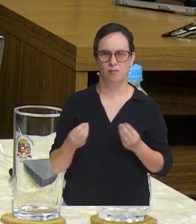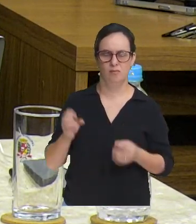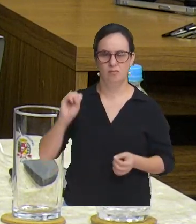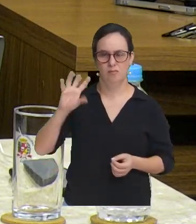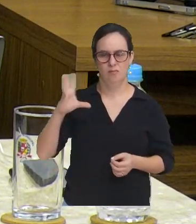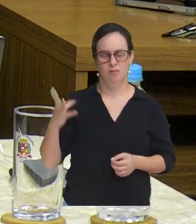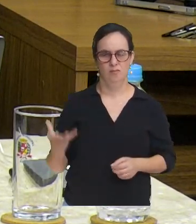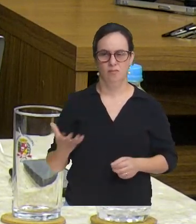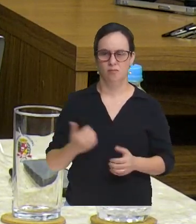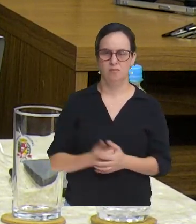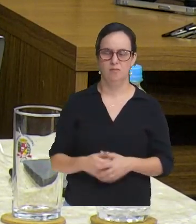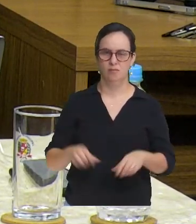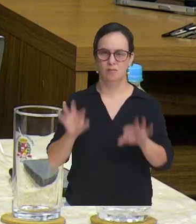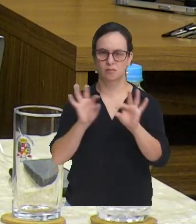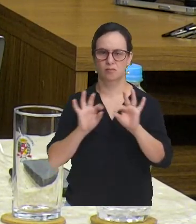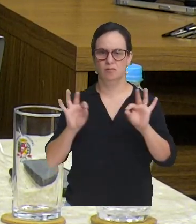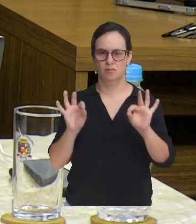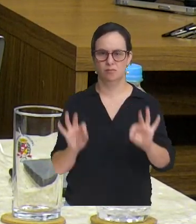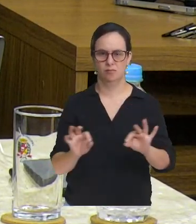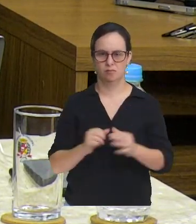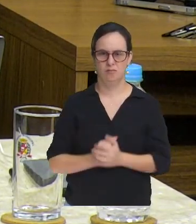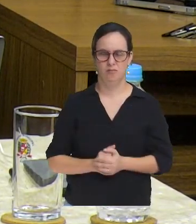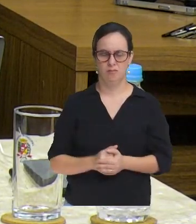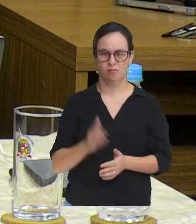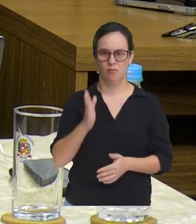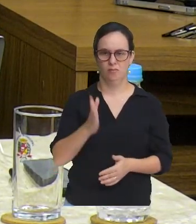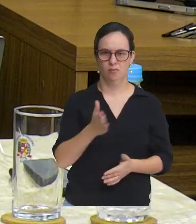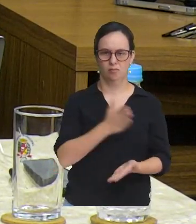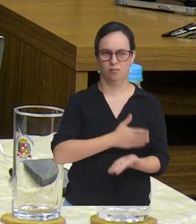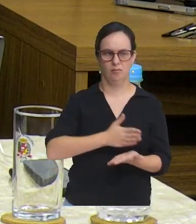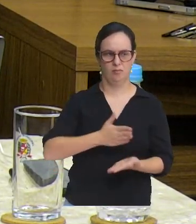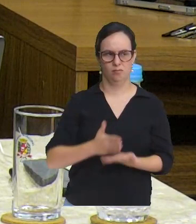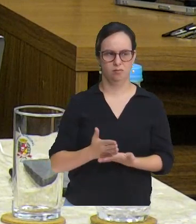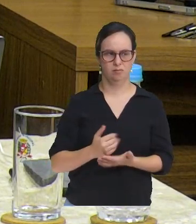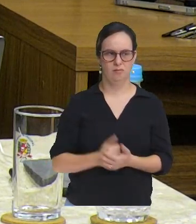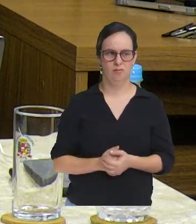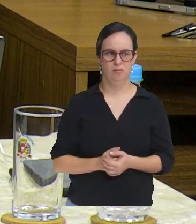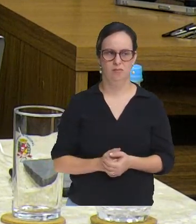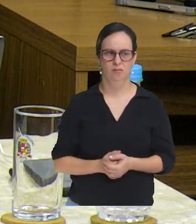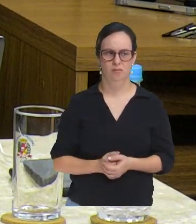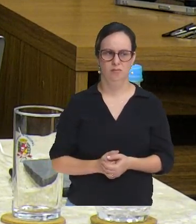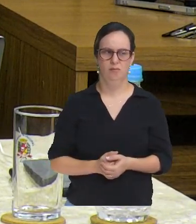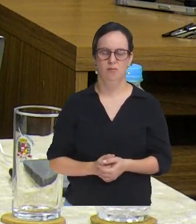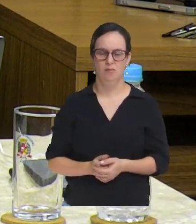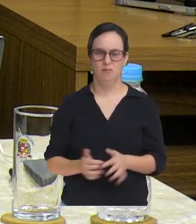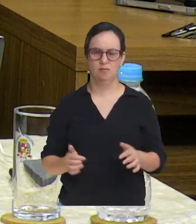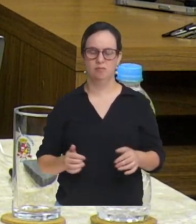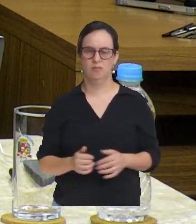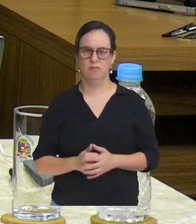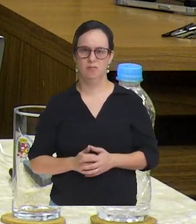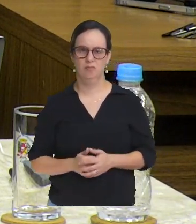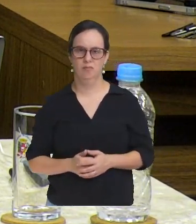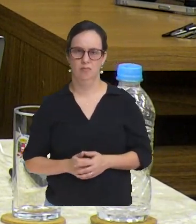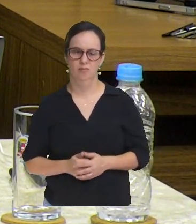prática, e logo no começo do final do ano passado,